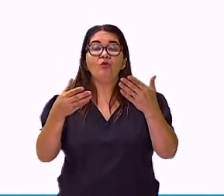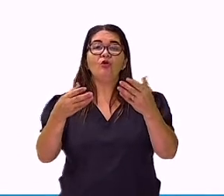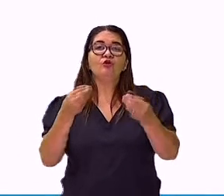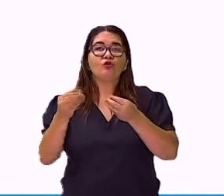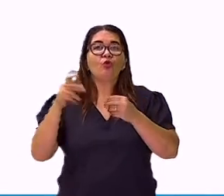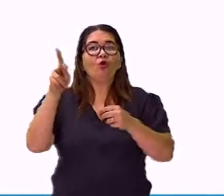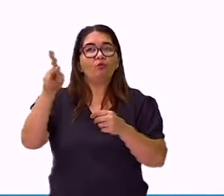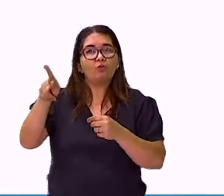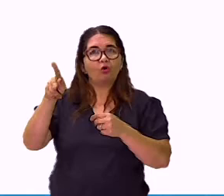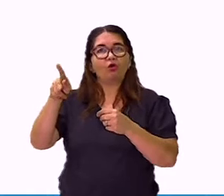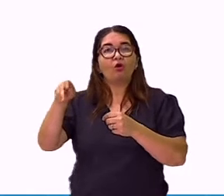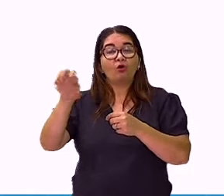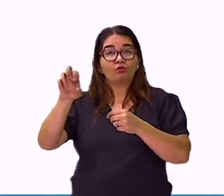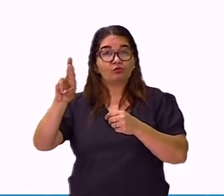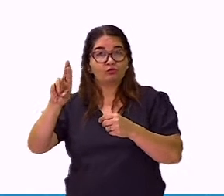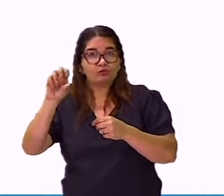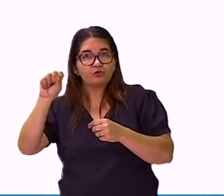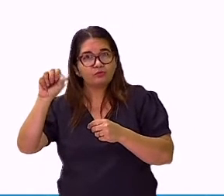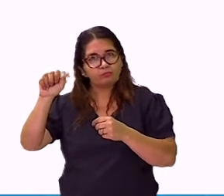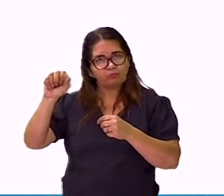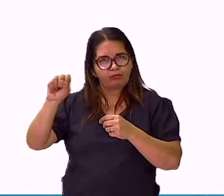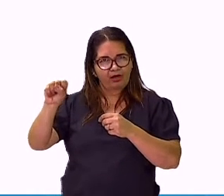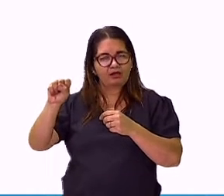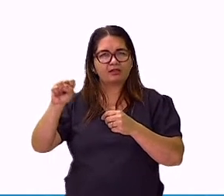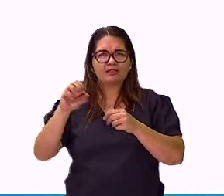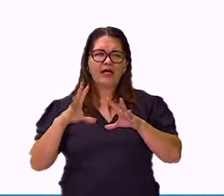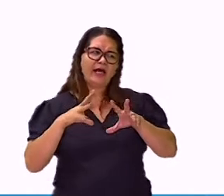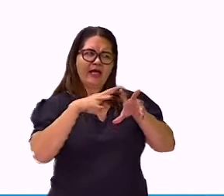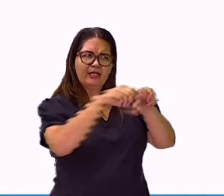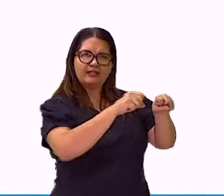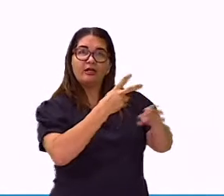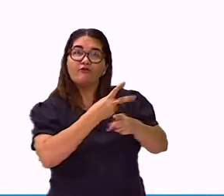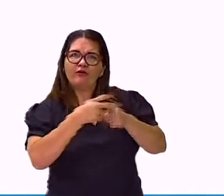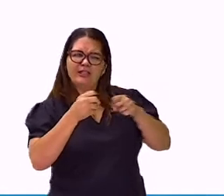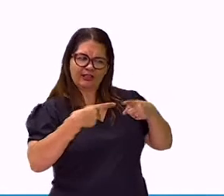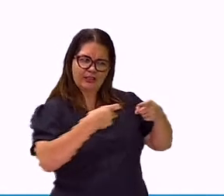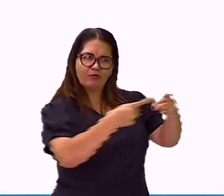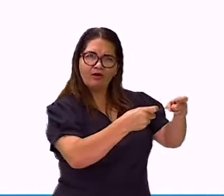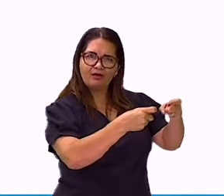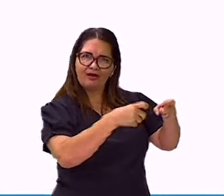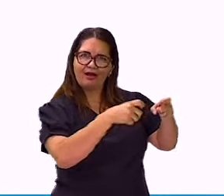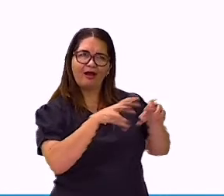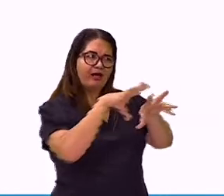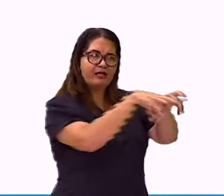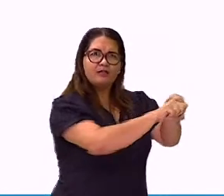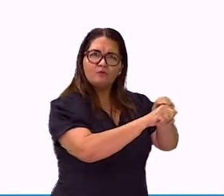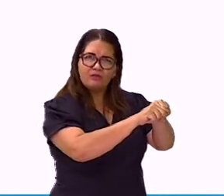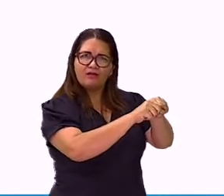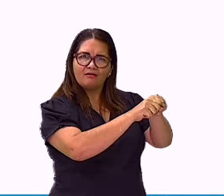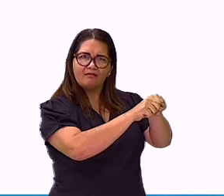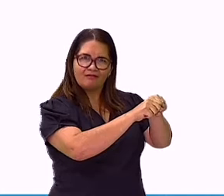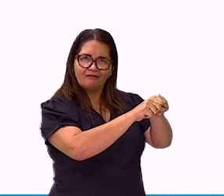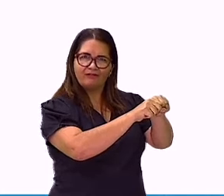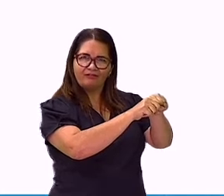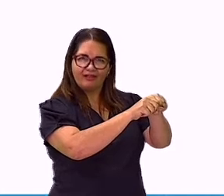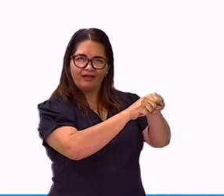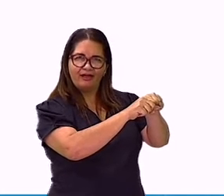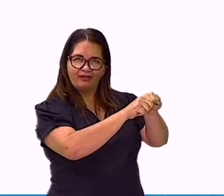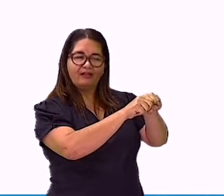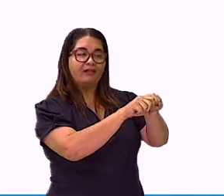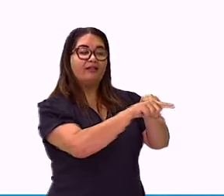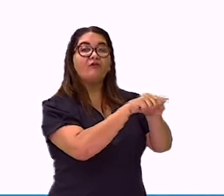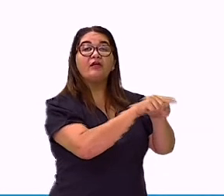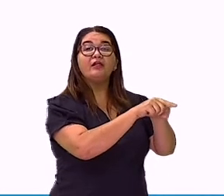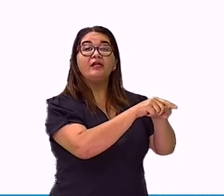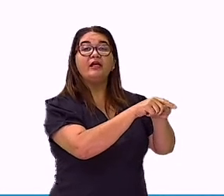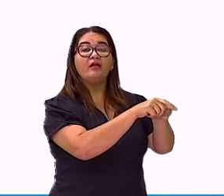grega, ao sul do Estado grego, né, que também chamado